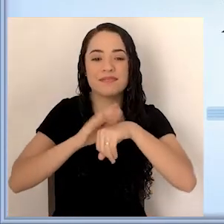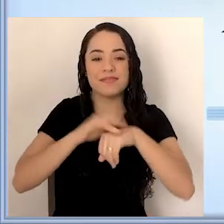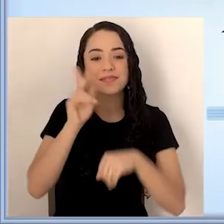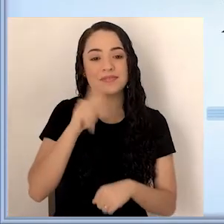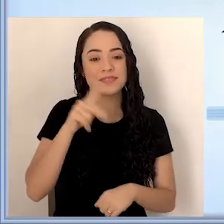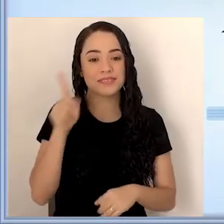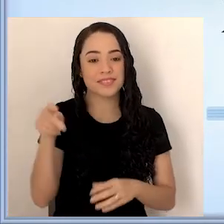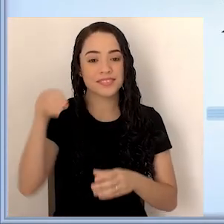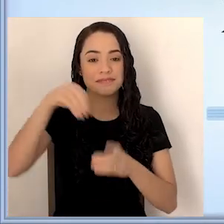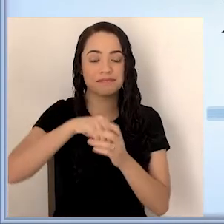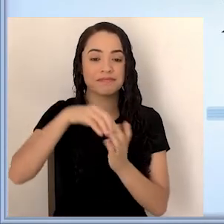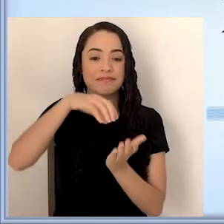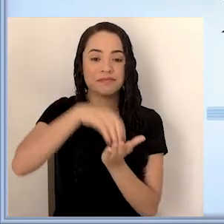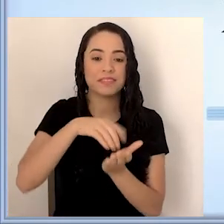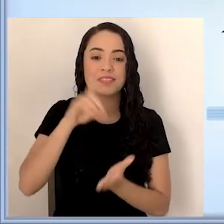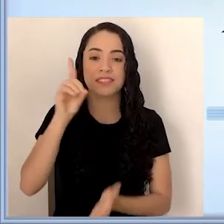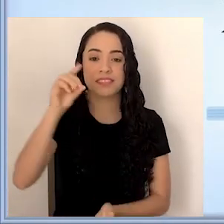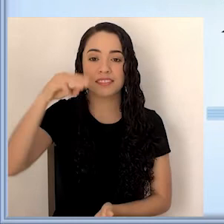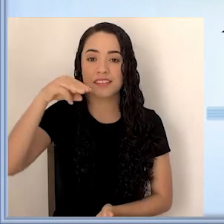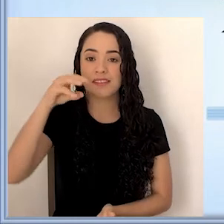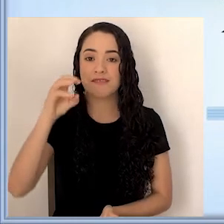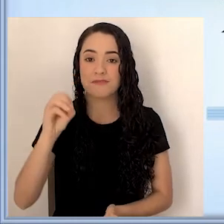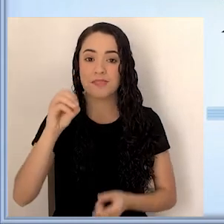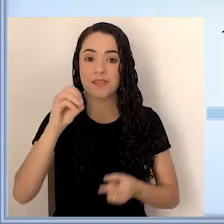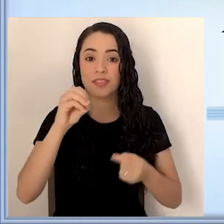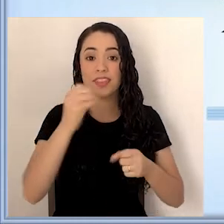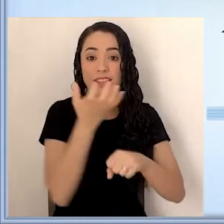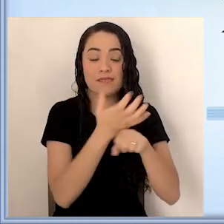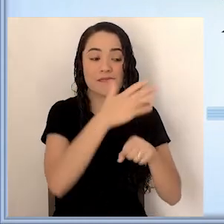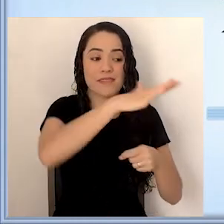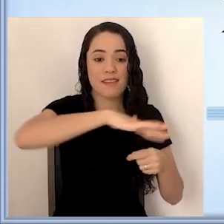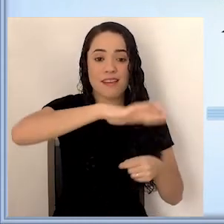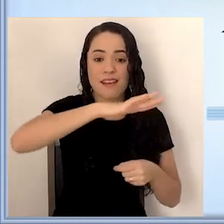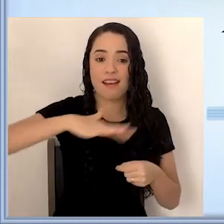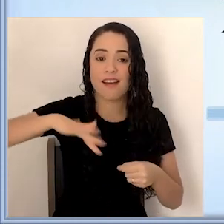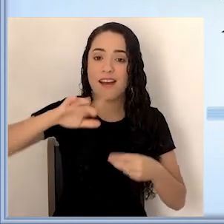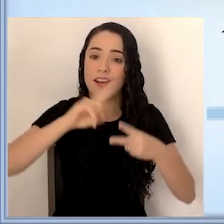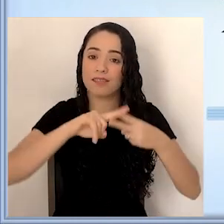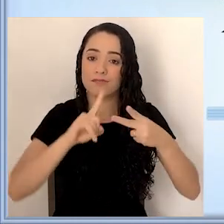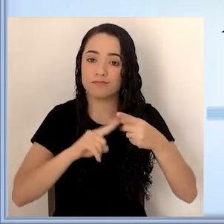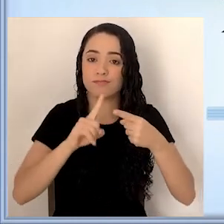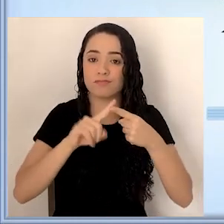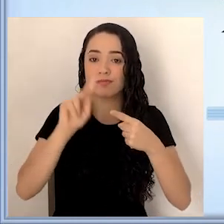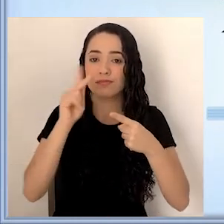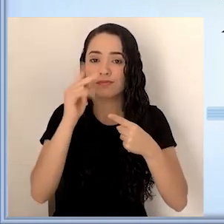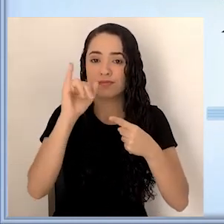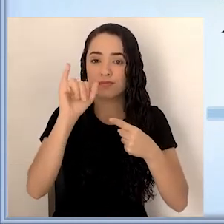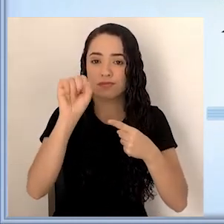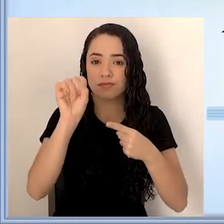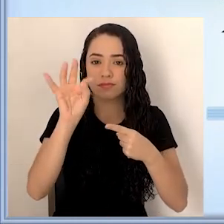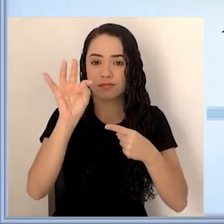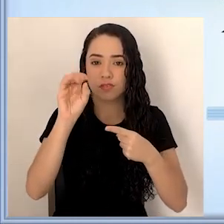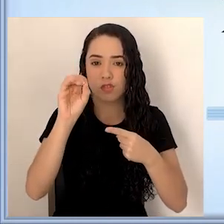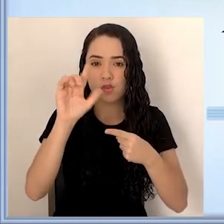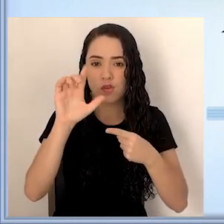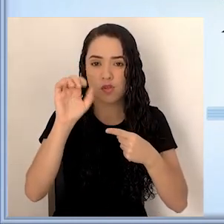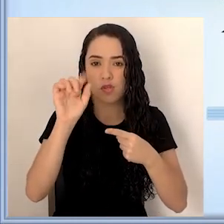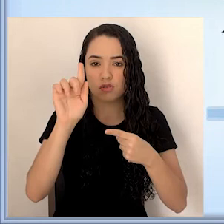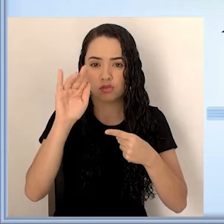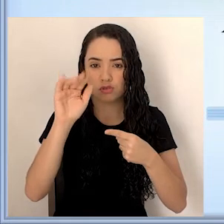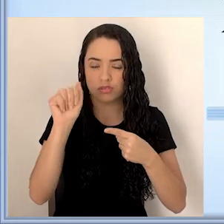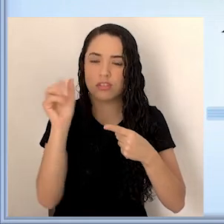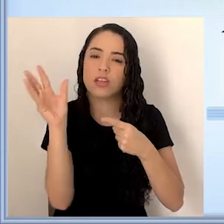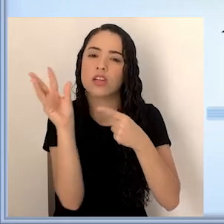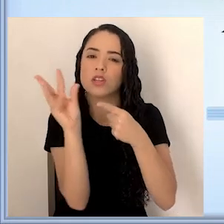Sejam todos bem-vindos. Esta é uma obra produzida pelo docente e integra os planos de ensino das disciplinas ofertadas